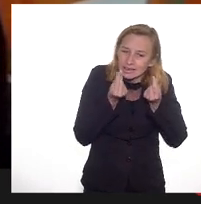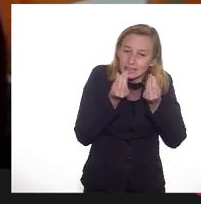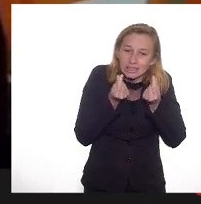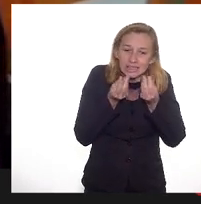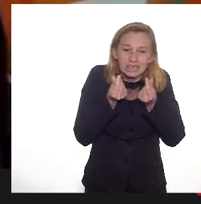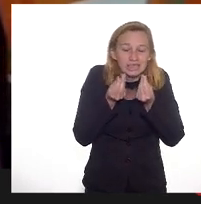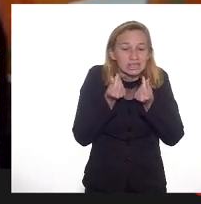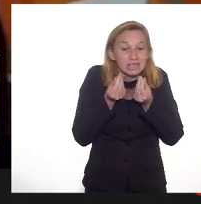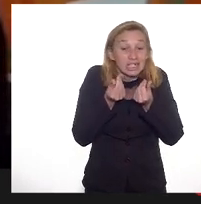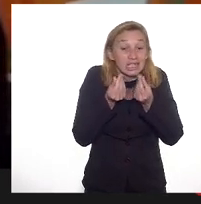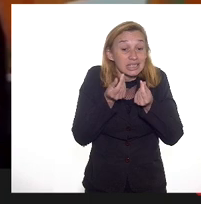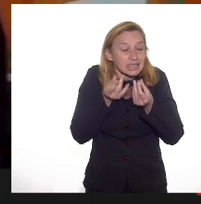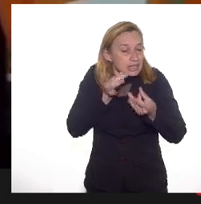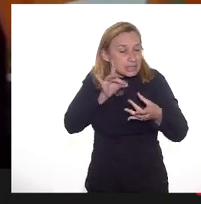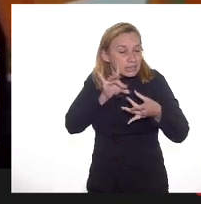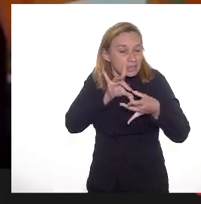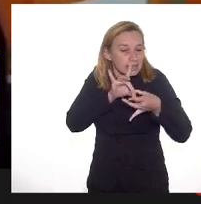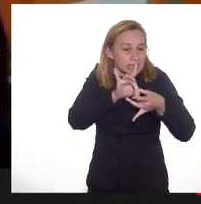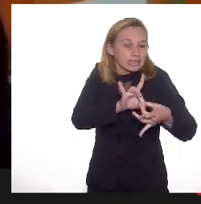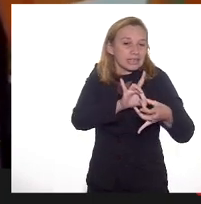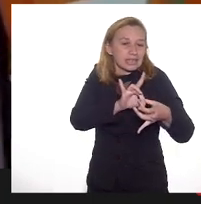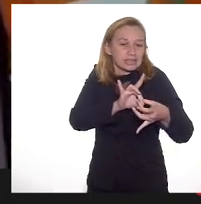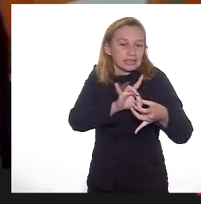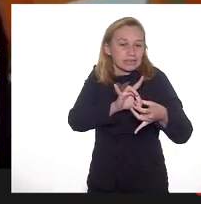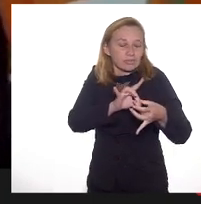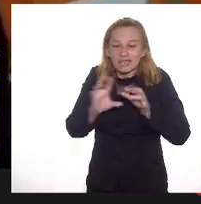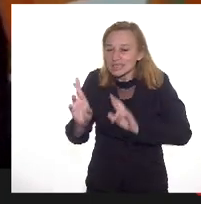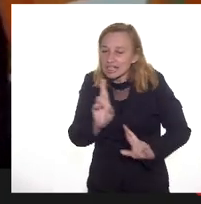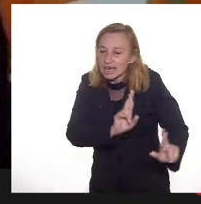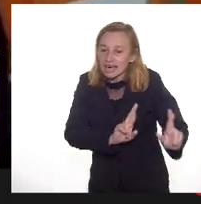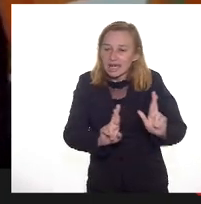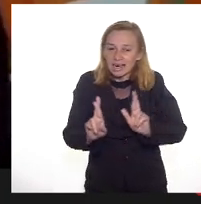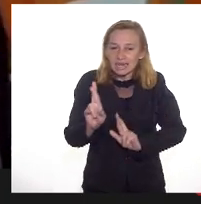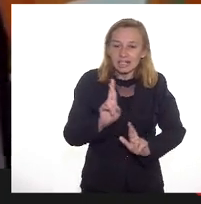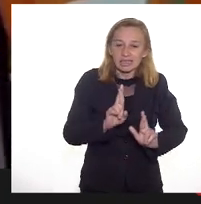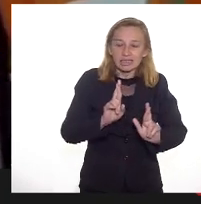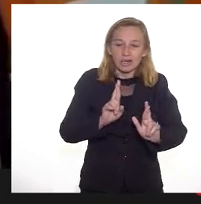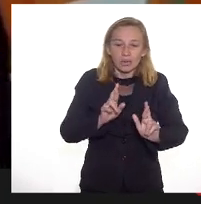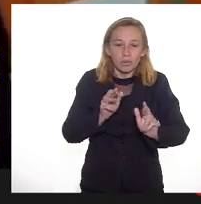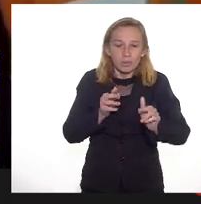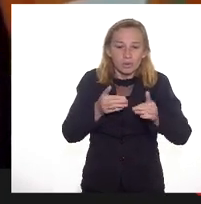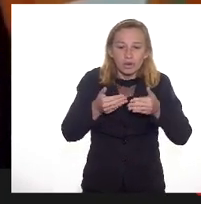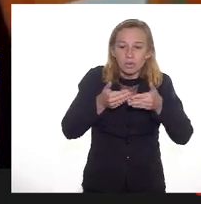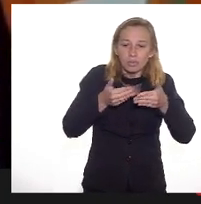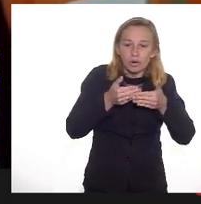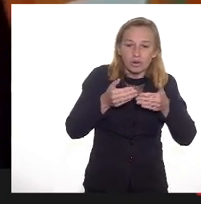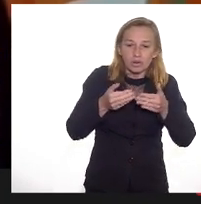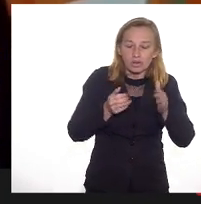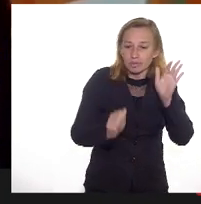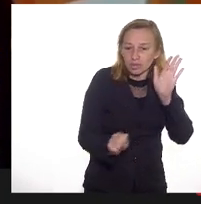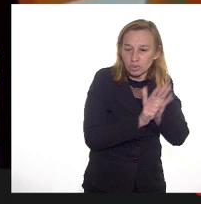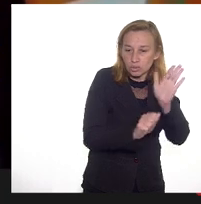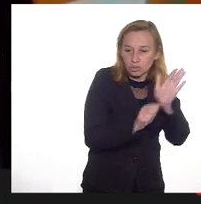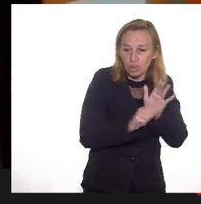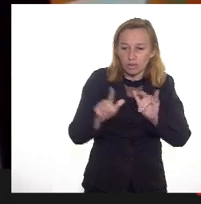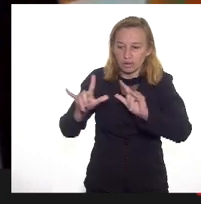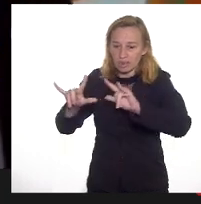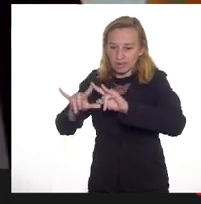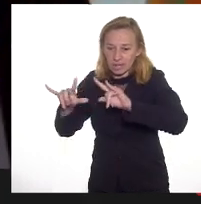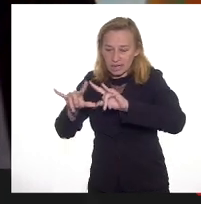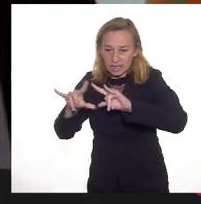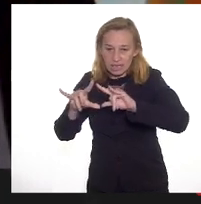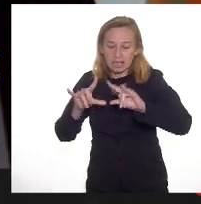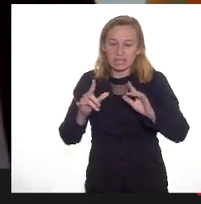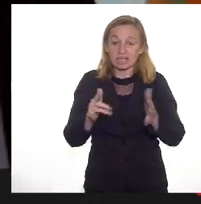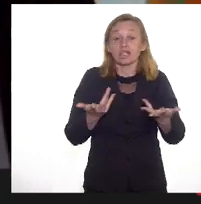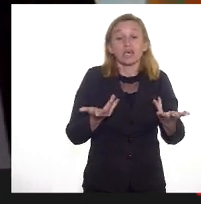essa penetração, essa relação muito próxima do tráfico, da milícia com esses ataques, e eu acho que isso é